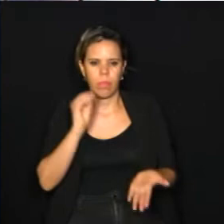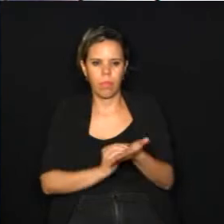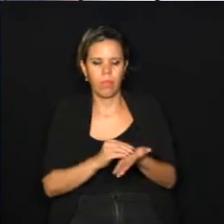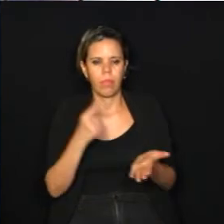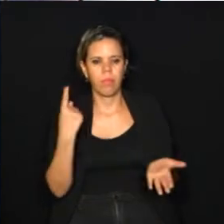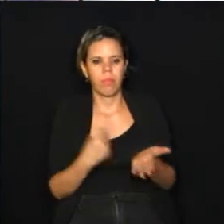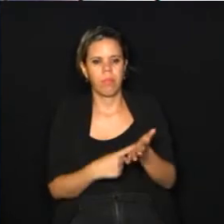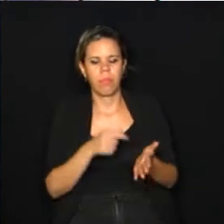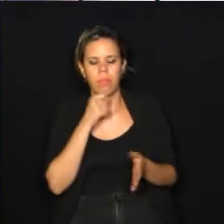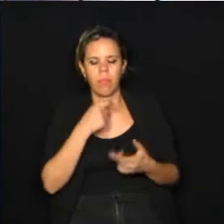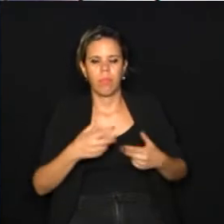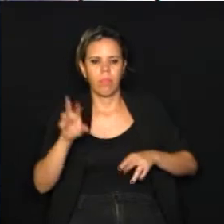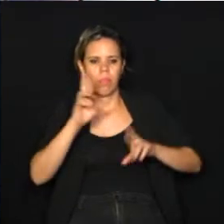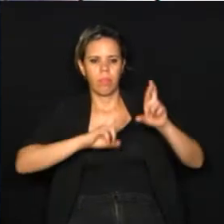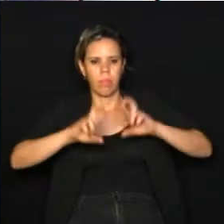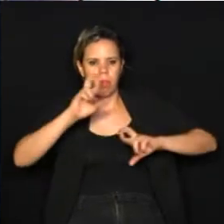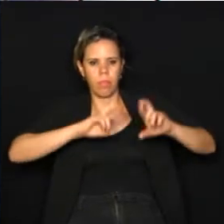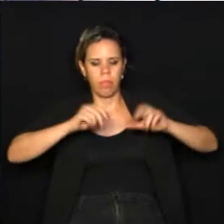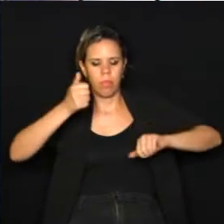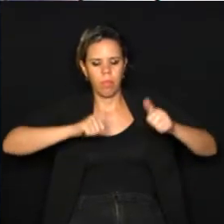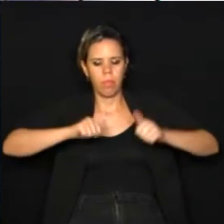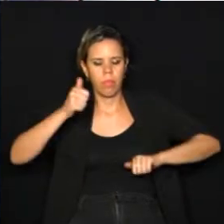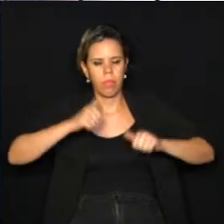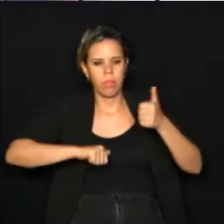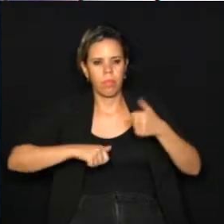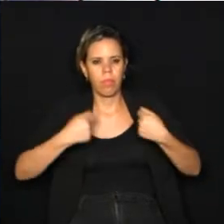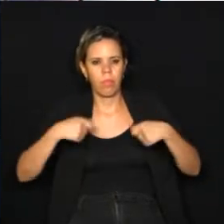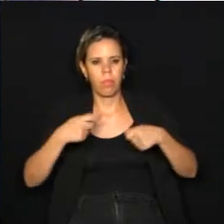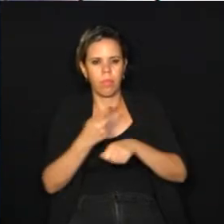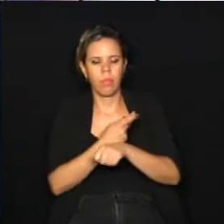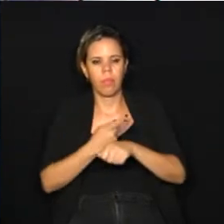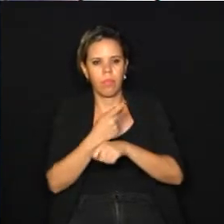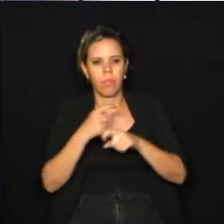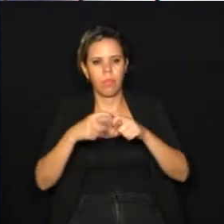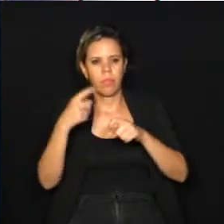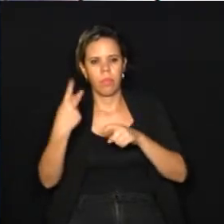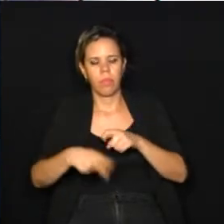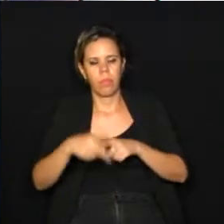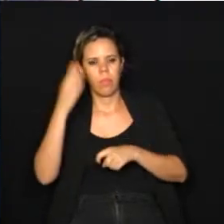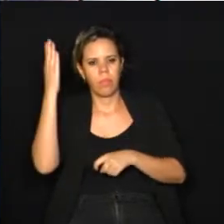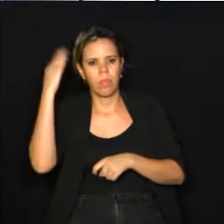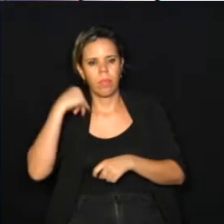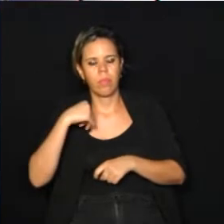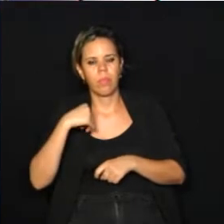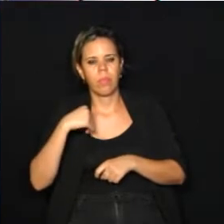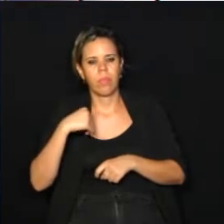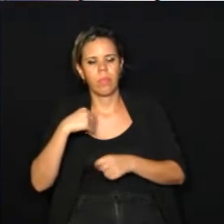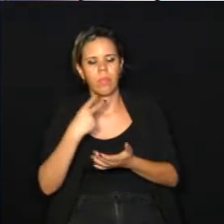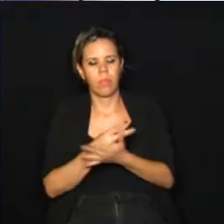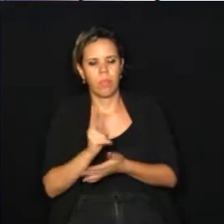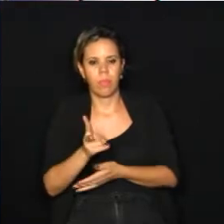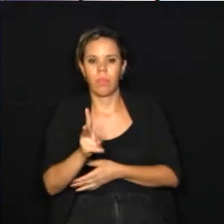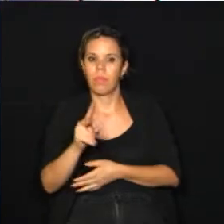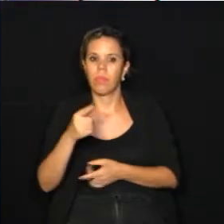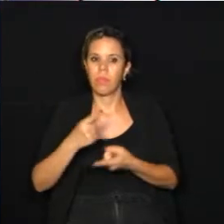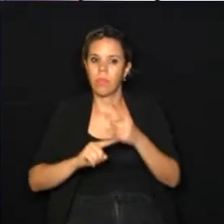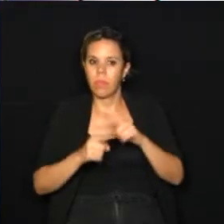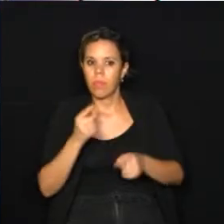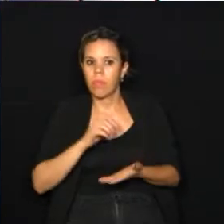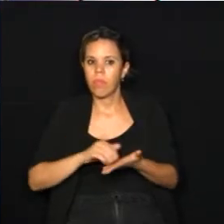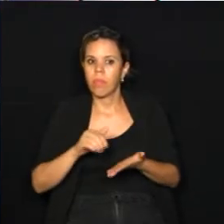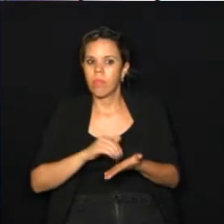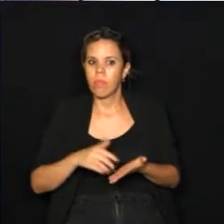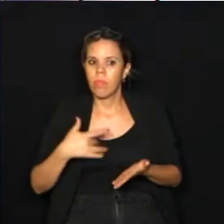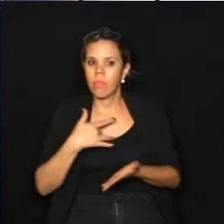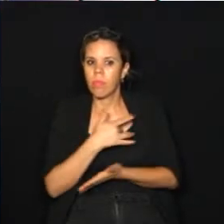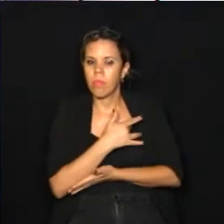já fizeram os exames de avaliação, devem procurar o seu médico e saber se elas serão mantidas. De acordo com a Secretaria